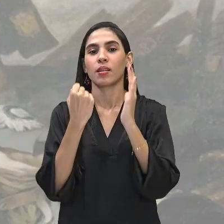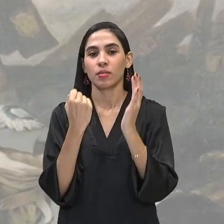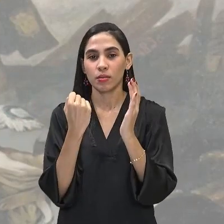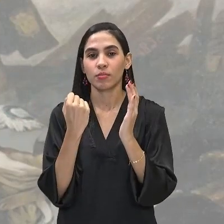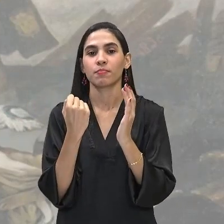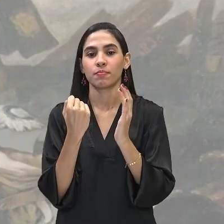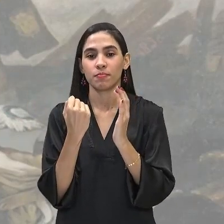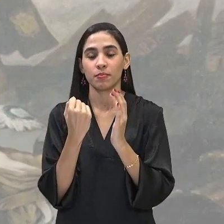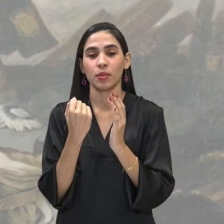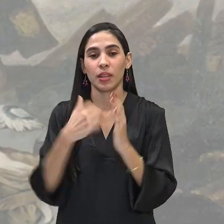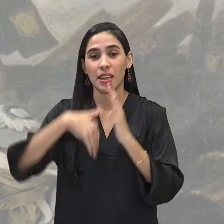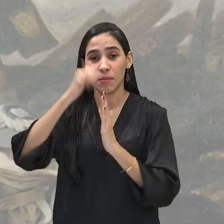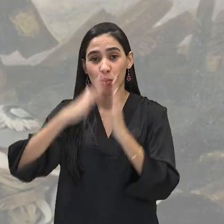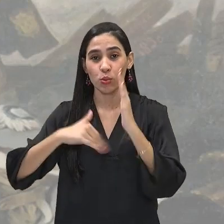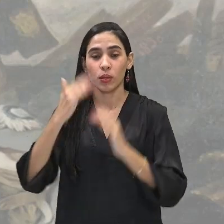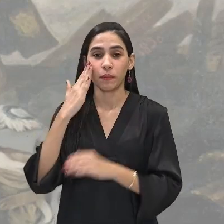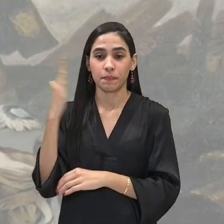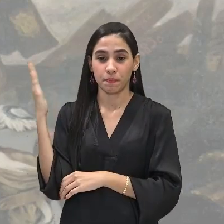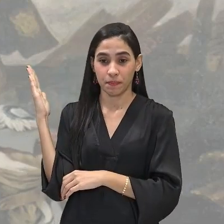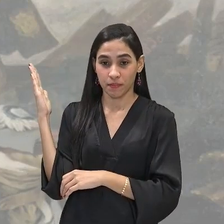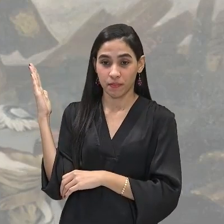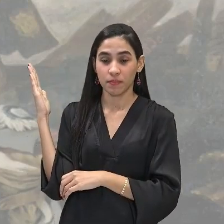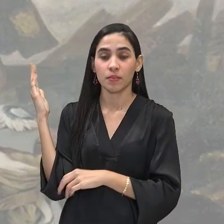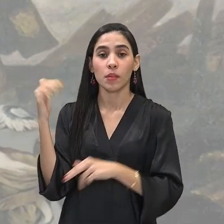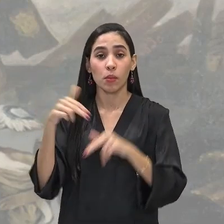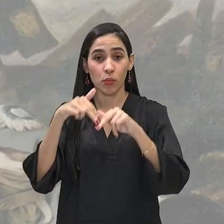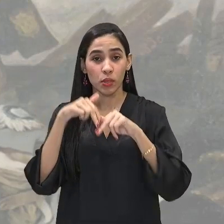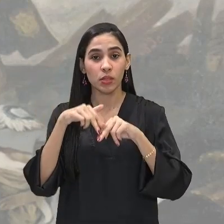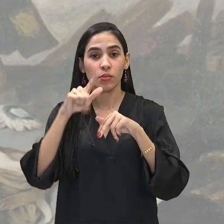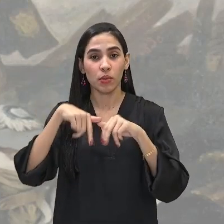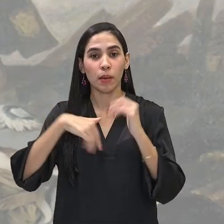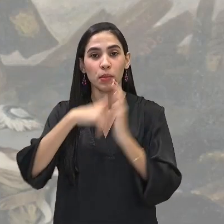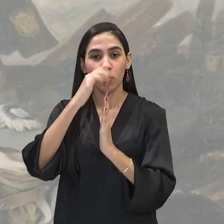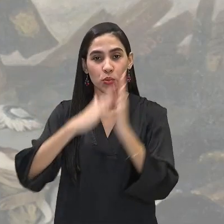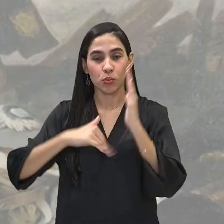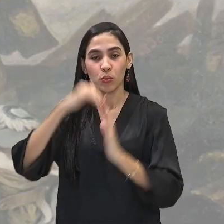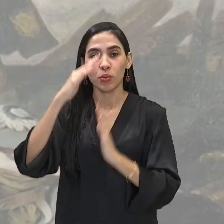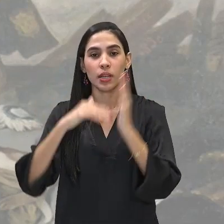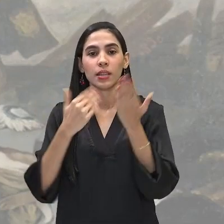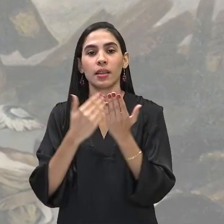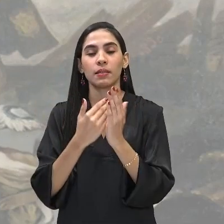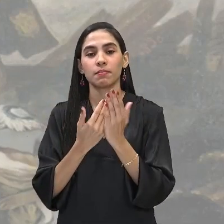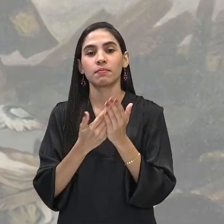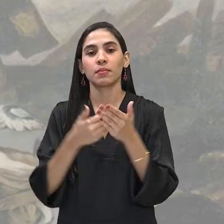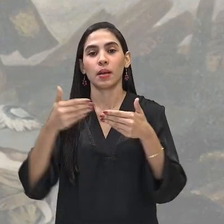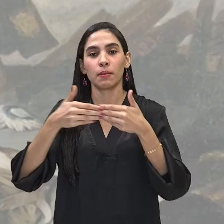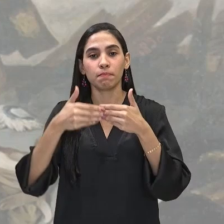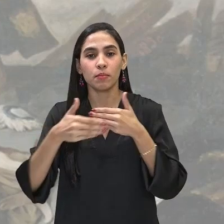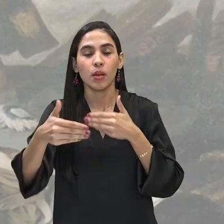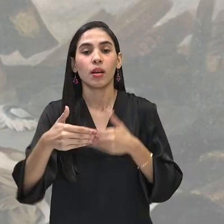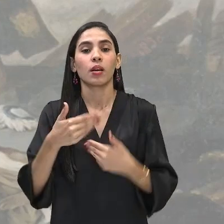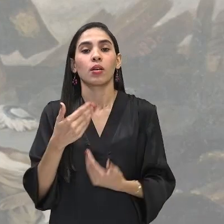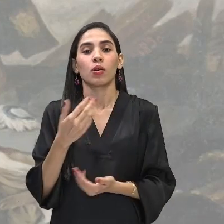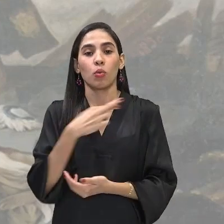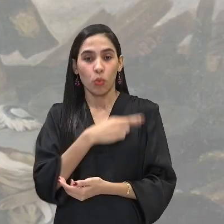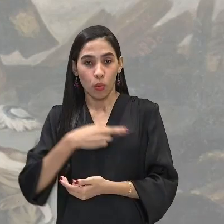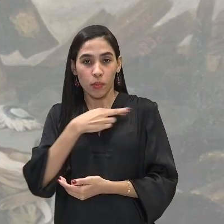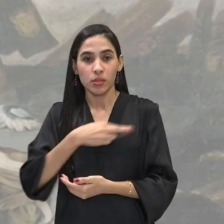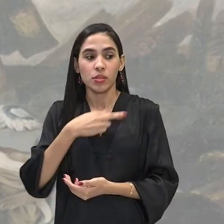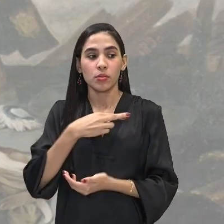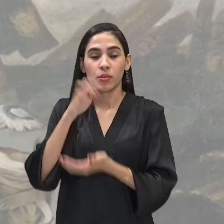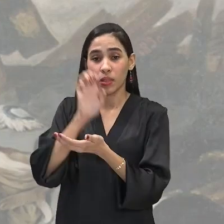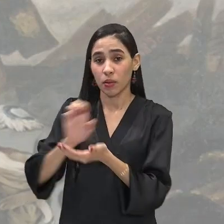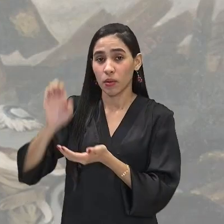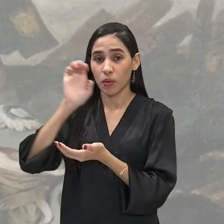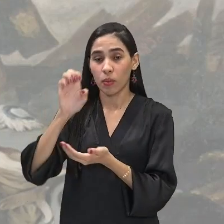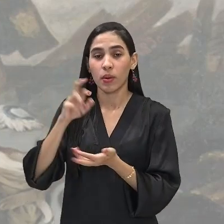nesta tela. Então, este é o cenário em que surge o romantismo na Europa, em meio